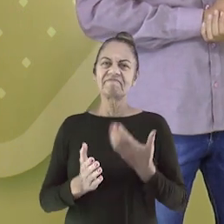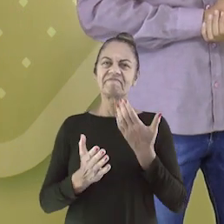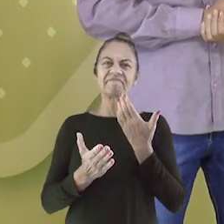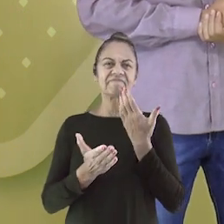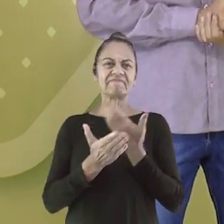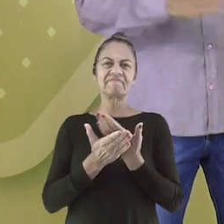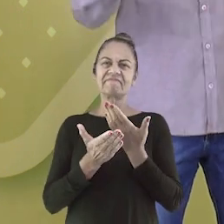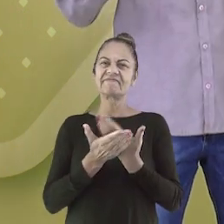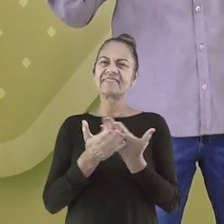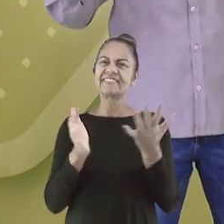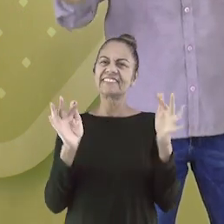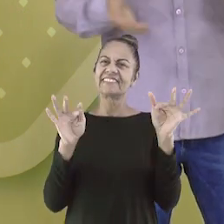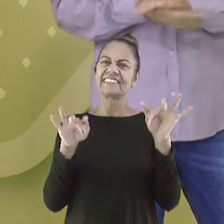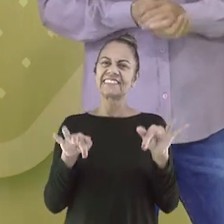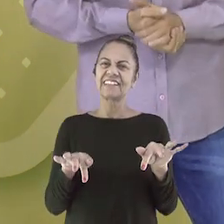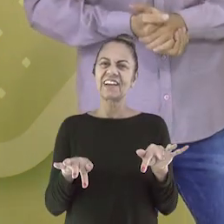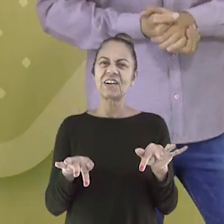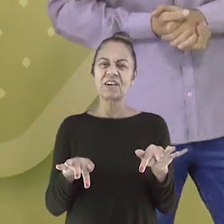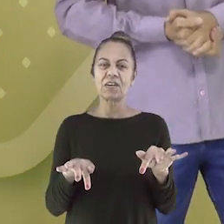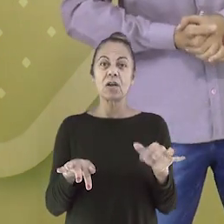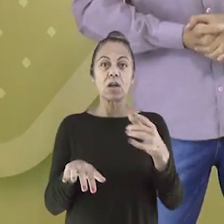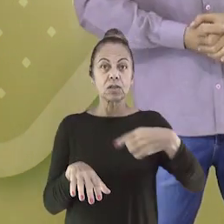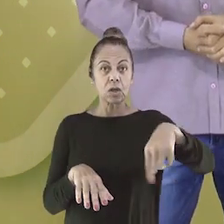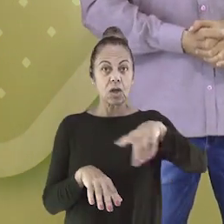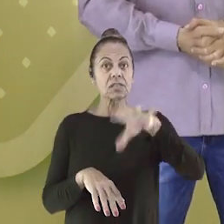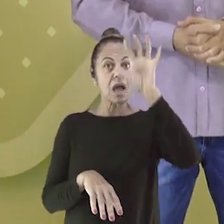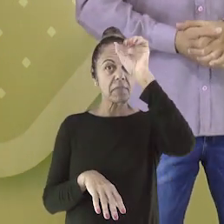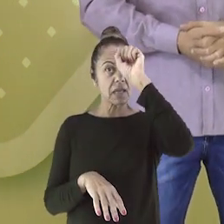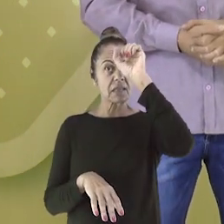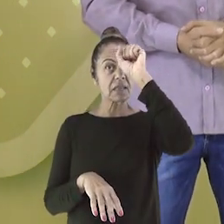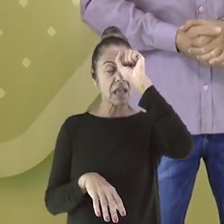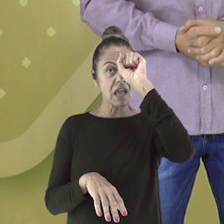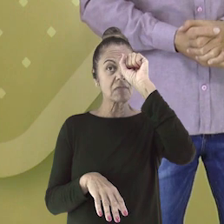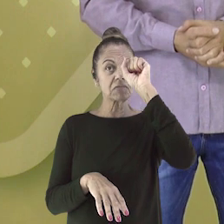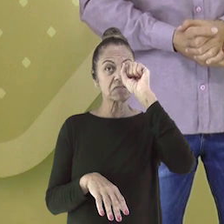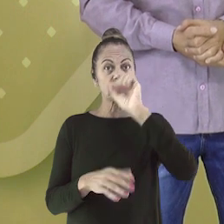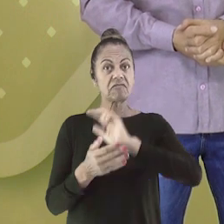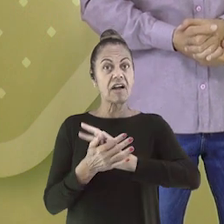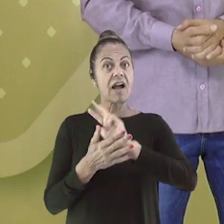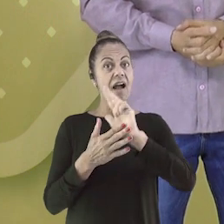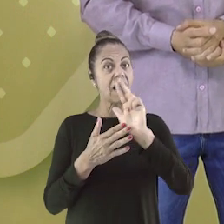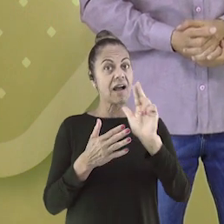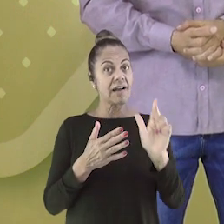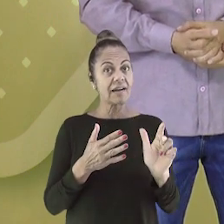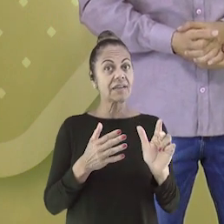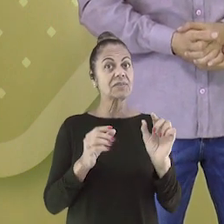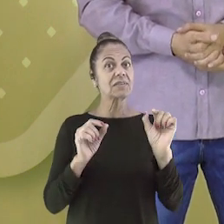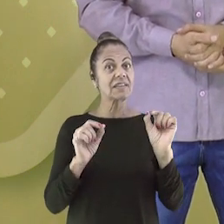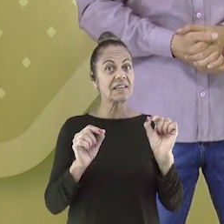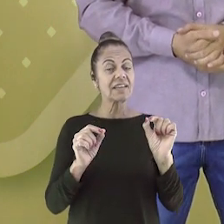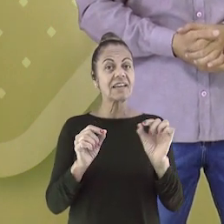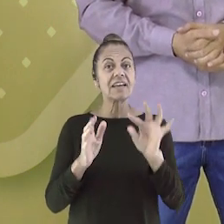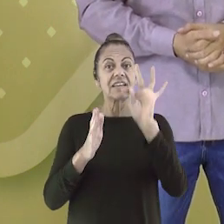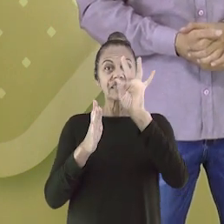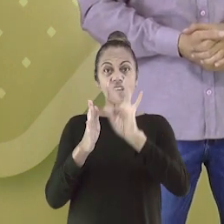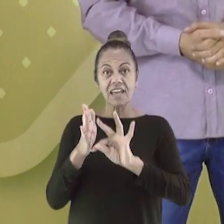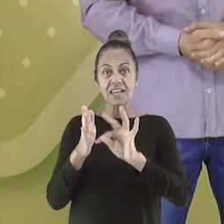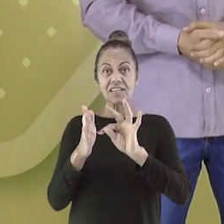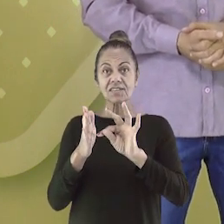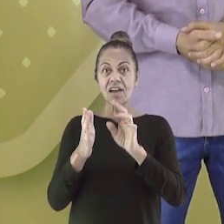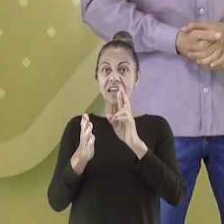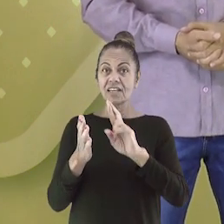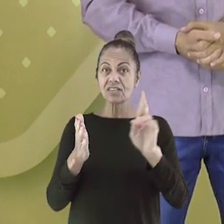Estamos chegando ao final da nossa aula. Aprendemos nessa aula a respeito dos textos religiosos